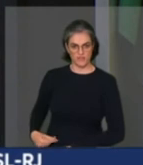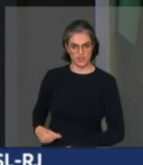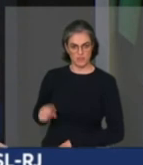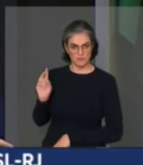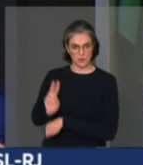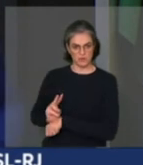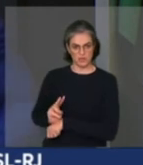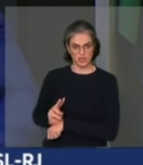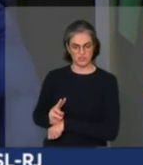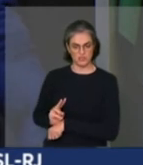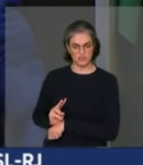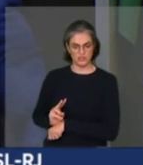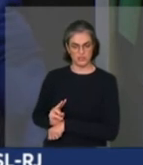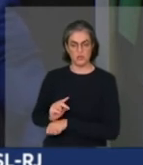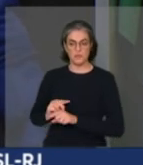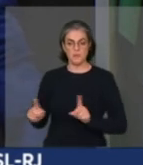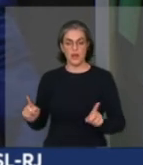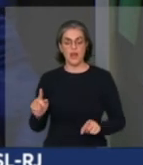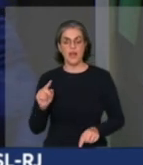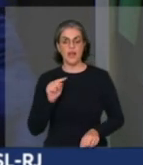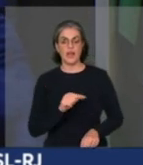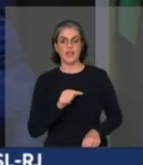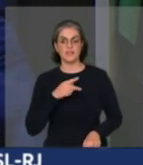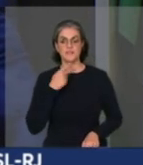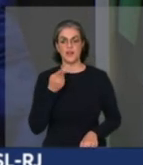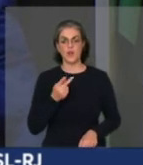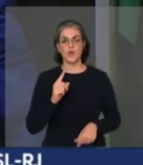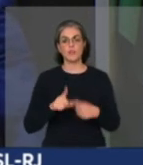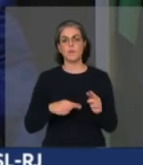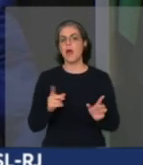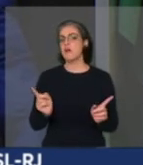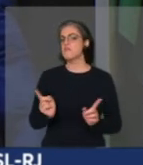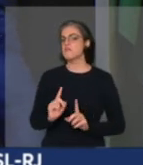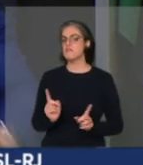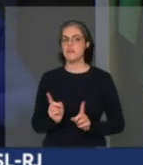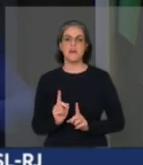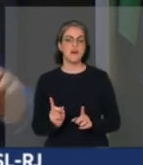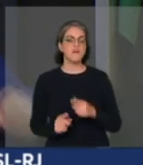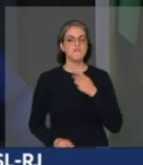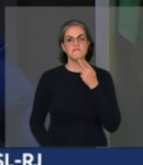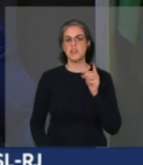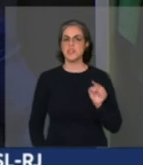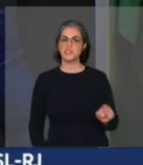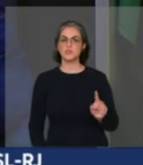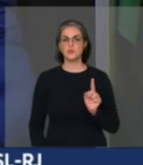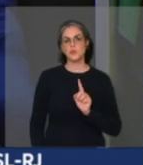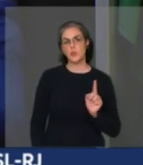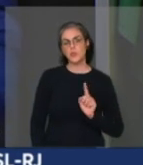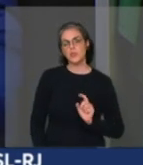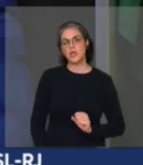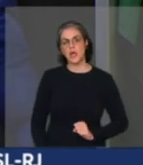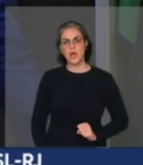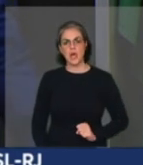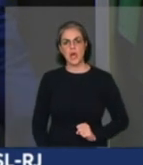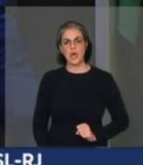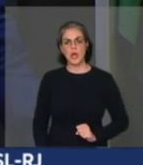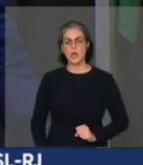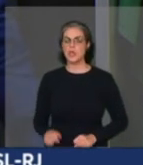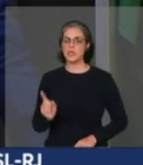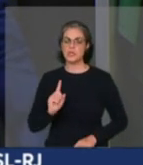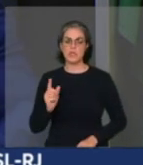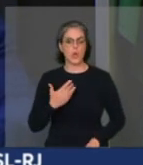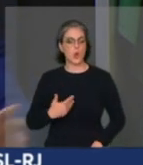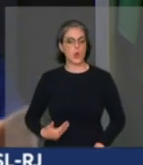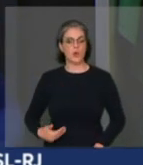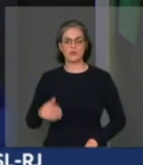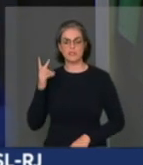vaca se esquivou e disse que na verdade ele não havia dito aquilo e que não for governo de São Paulo e que não foi Butantã que